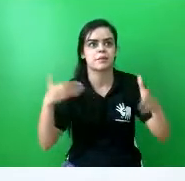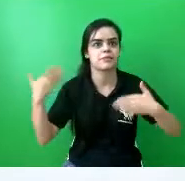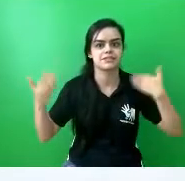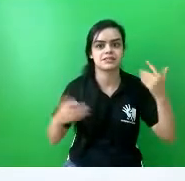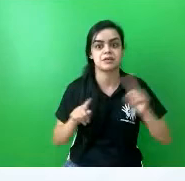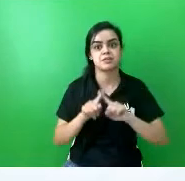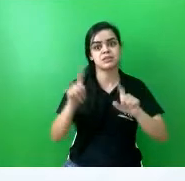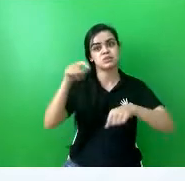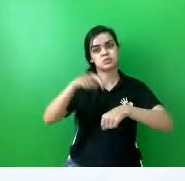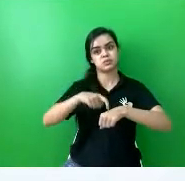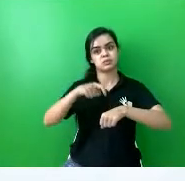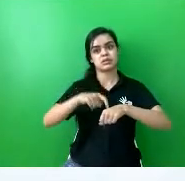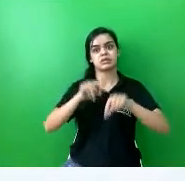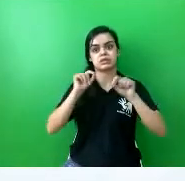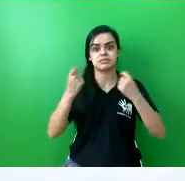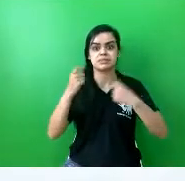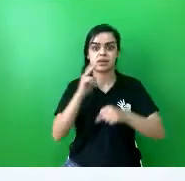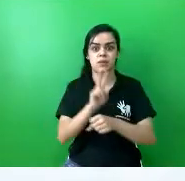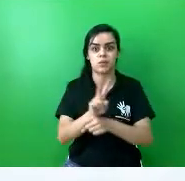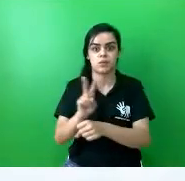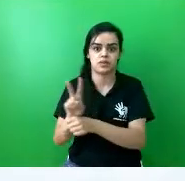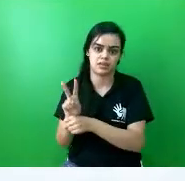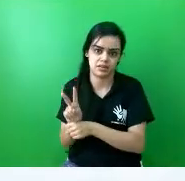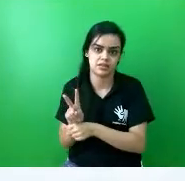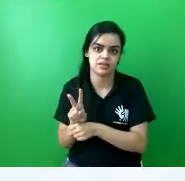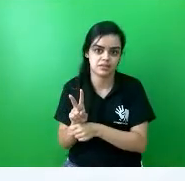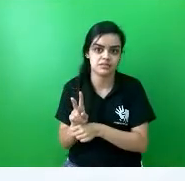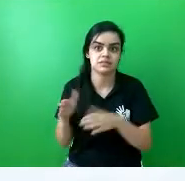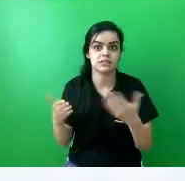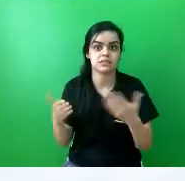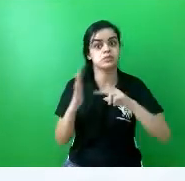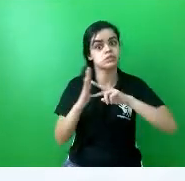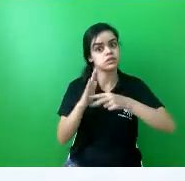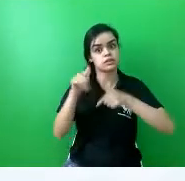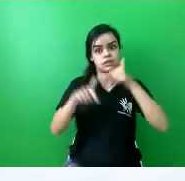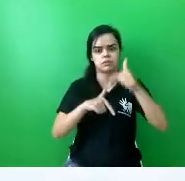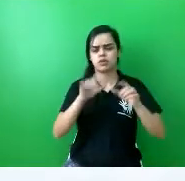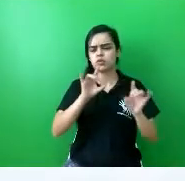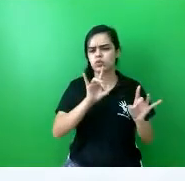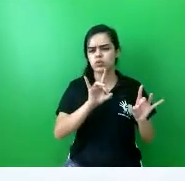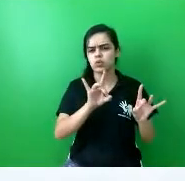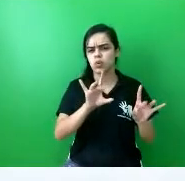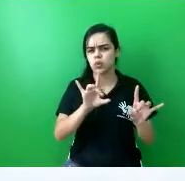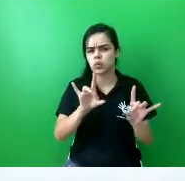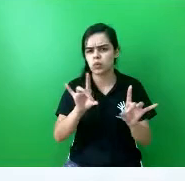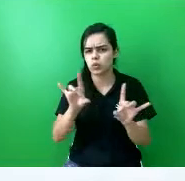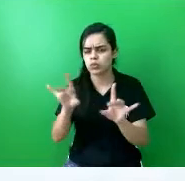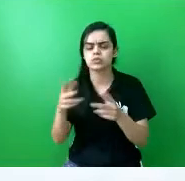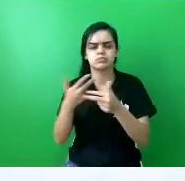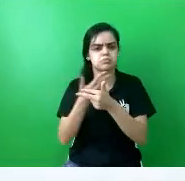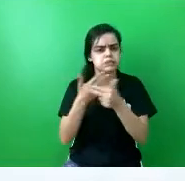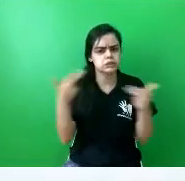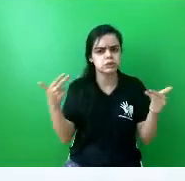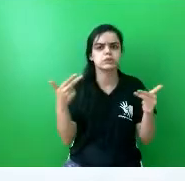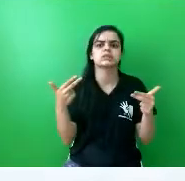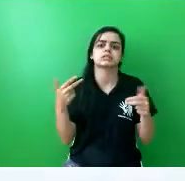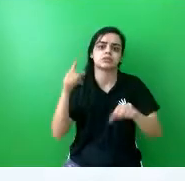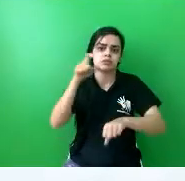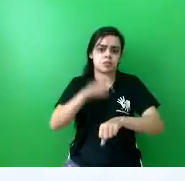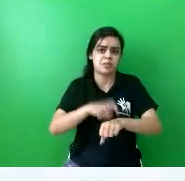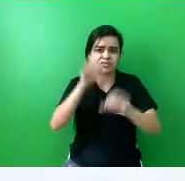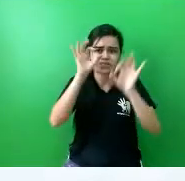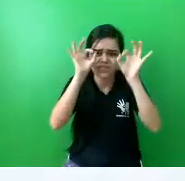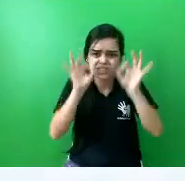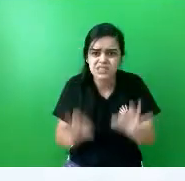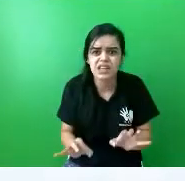mas é um momento que a gente tem que se cuidar. Então, assim, o sindicato está trabalhando diariamente para que essas coisas, na medida que forem sendo